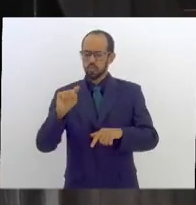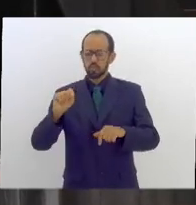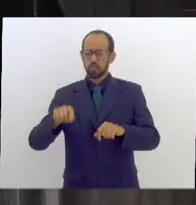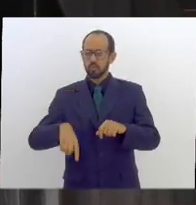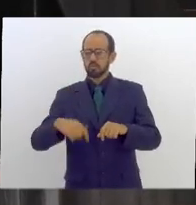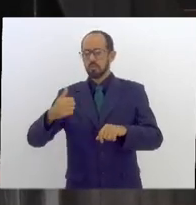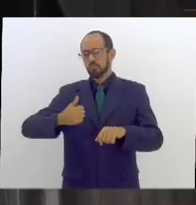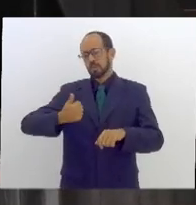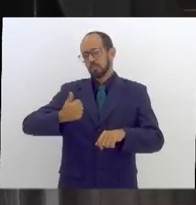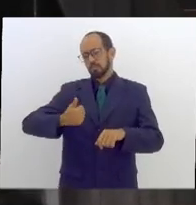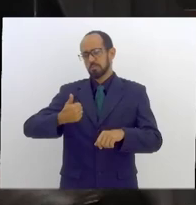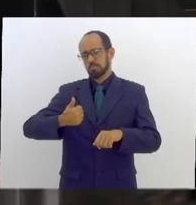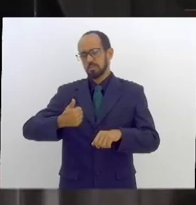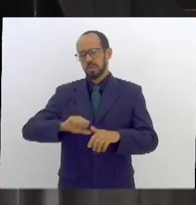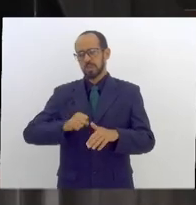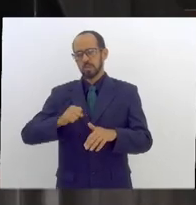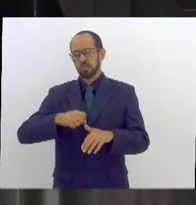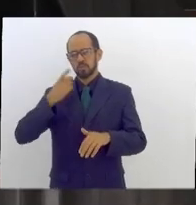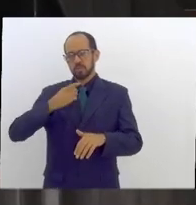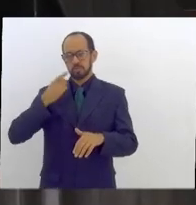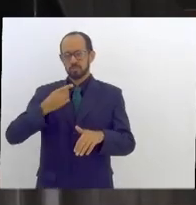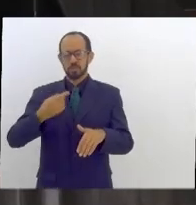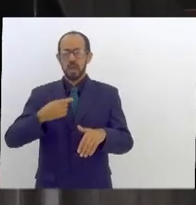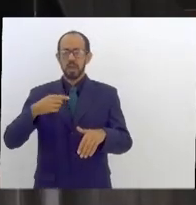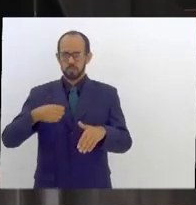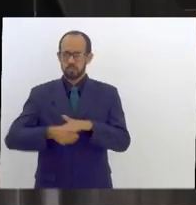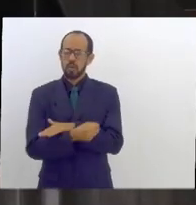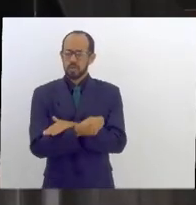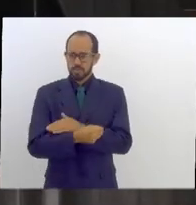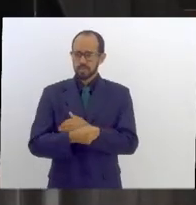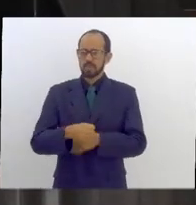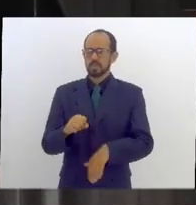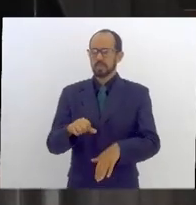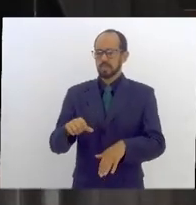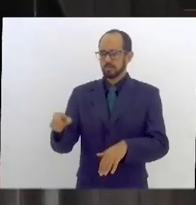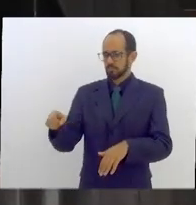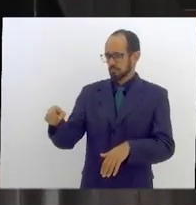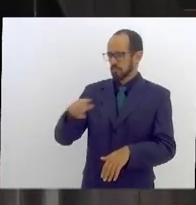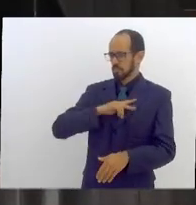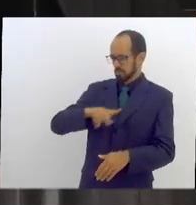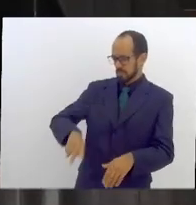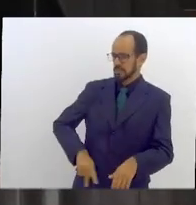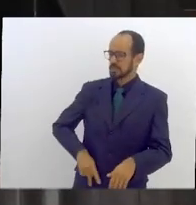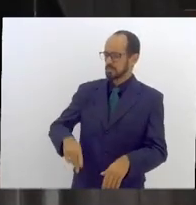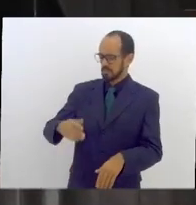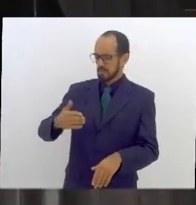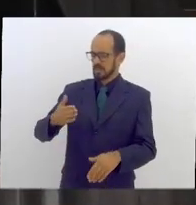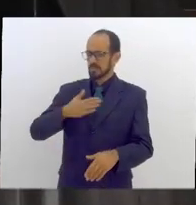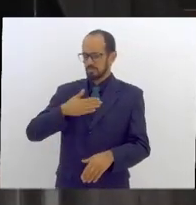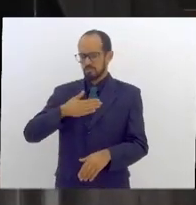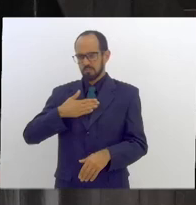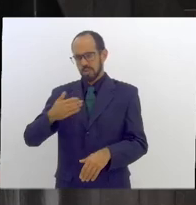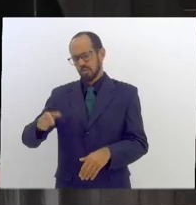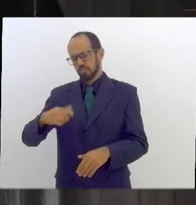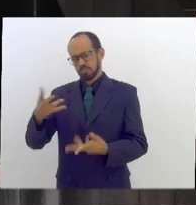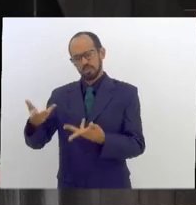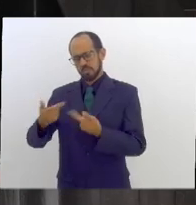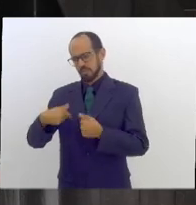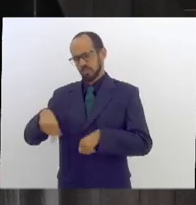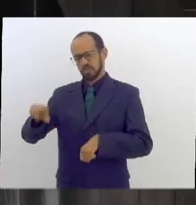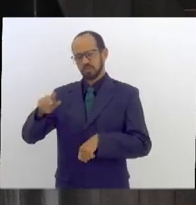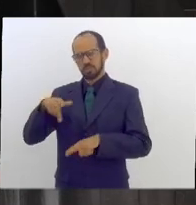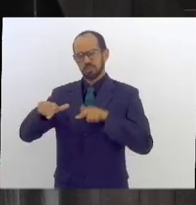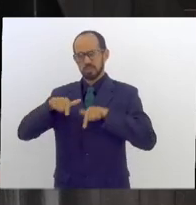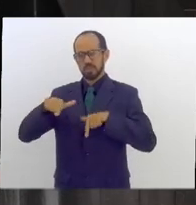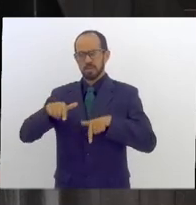como deputado, mas como vereador, tive outros presidentes, mas nunca tive um. Tamanha relevância de Vossa Excelência. Quero